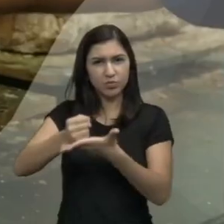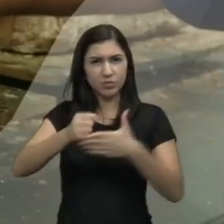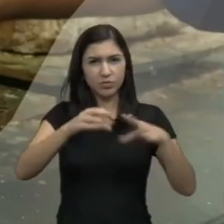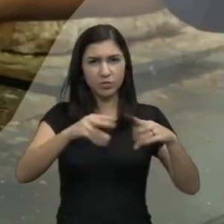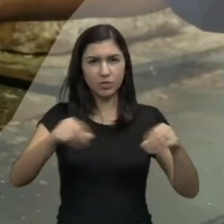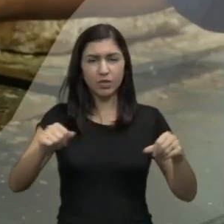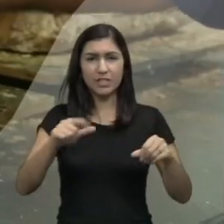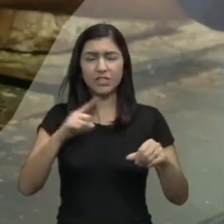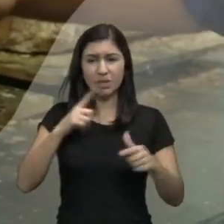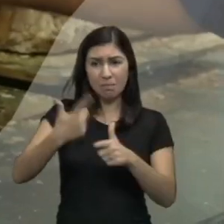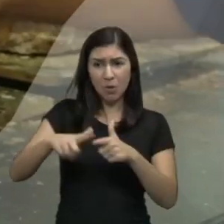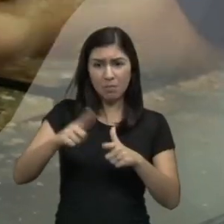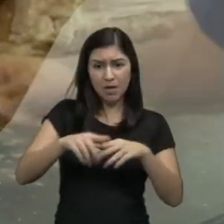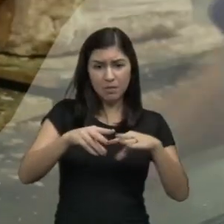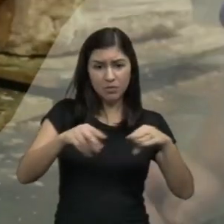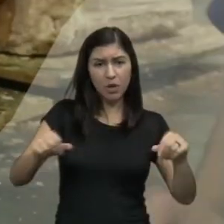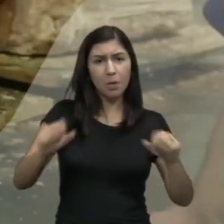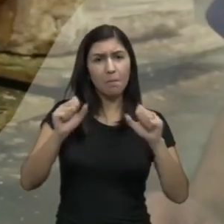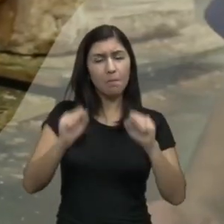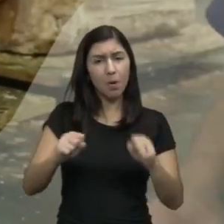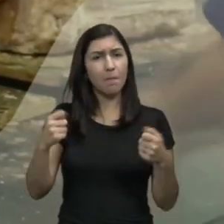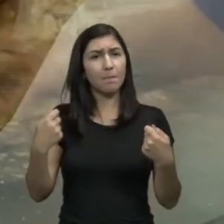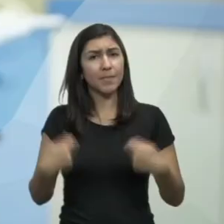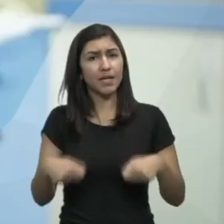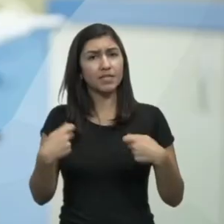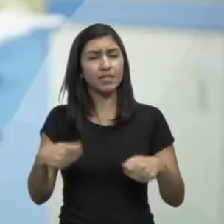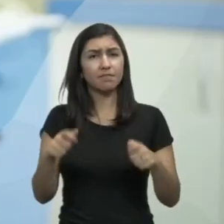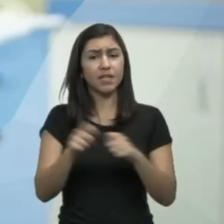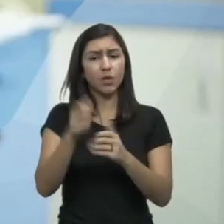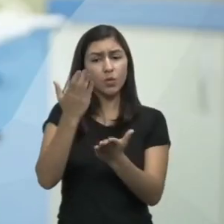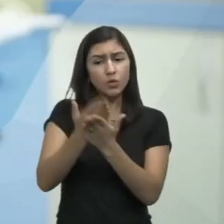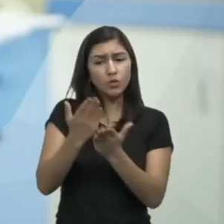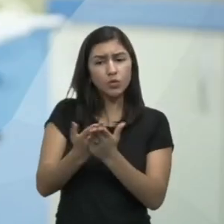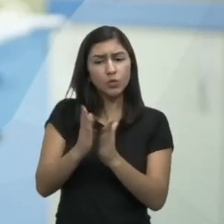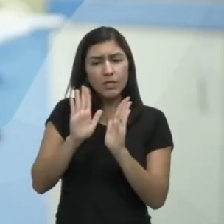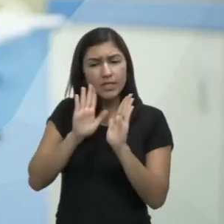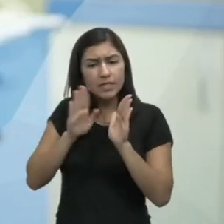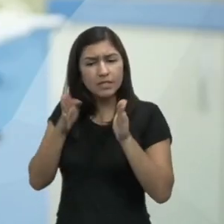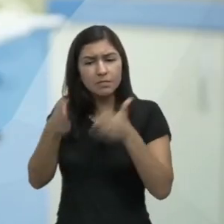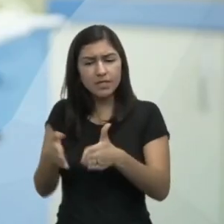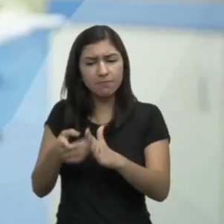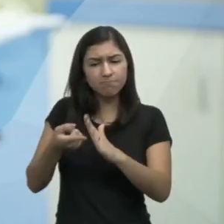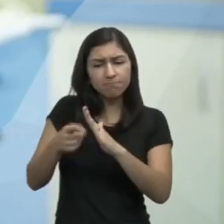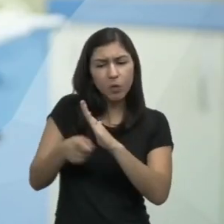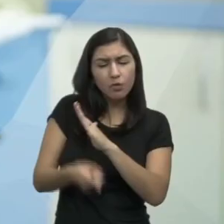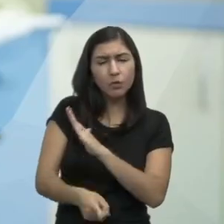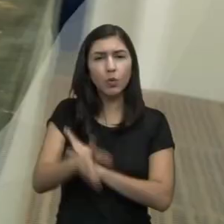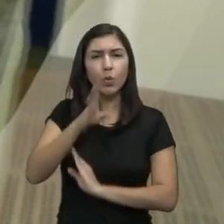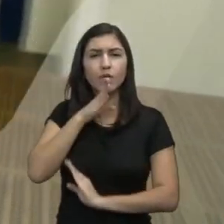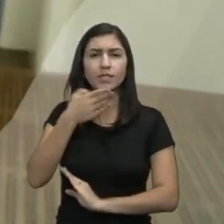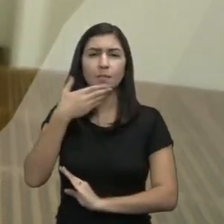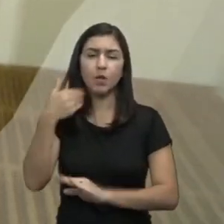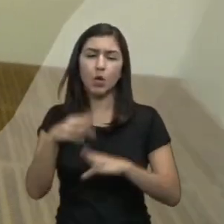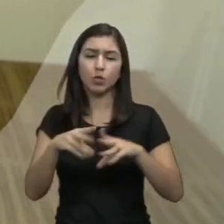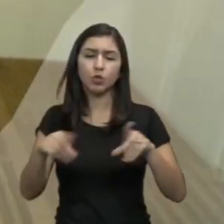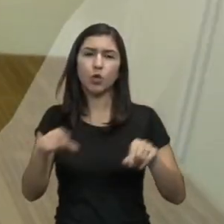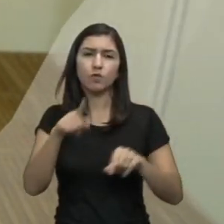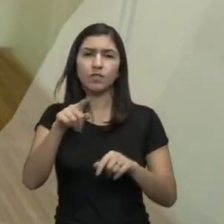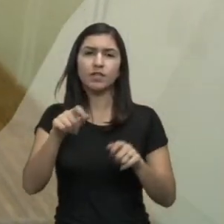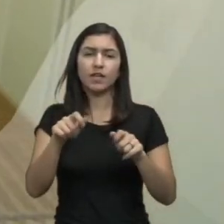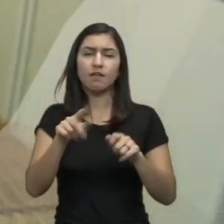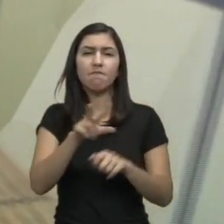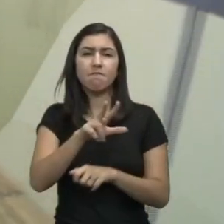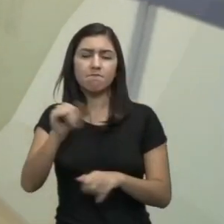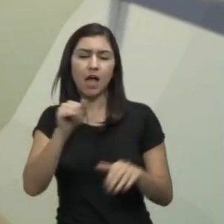de problema no solo, pode ser necessário efetuar um estudo mais específico para conhecer melhor o solo que você vai